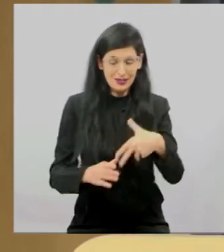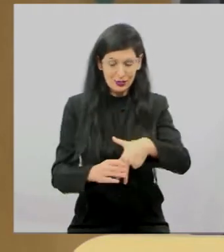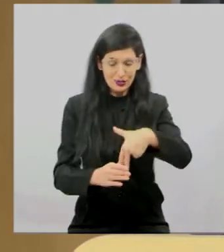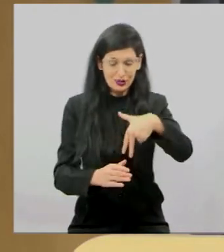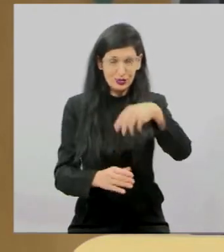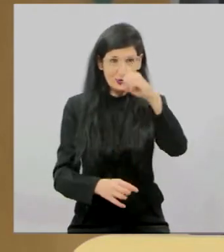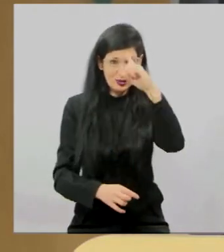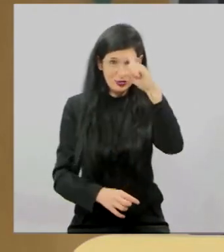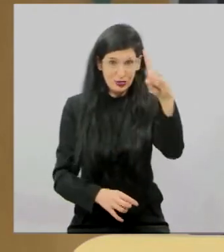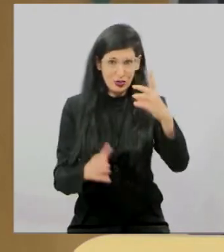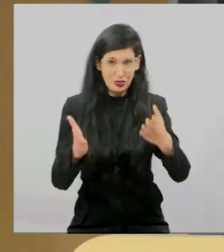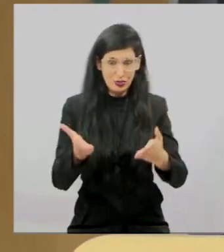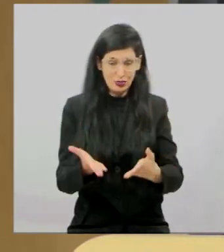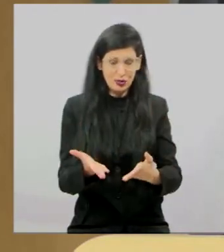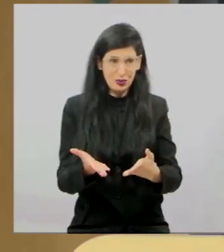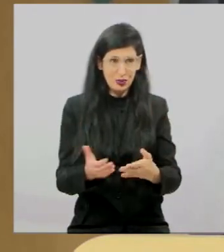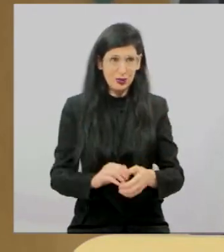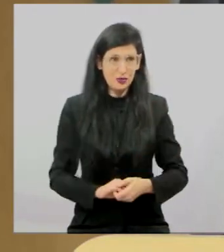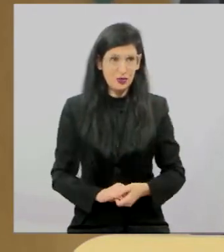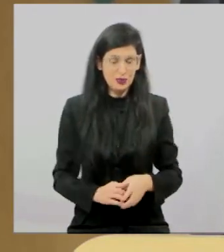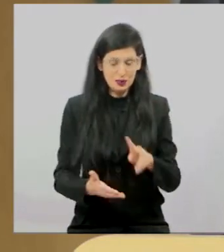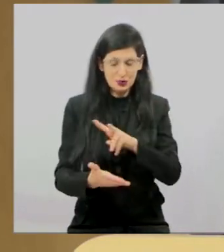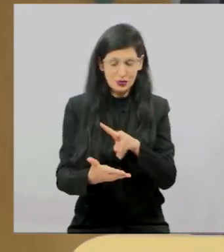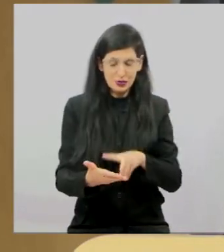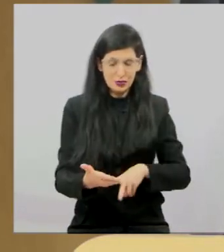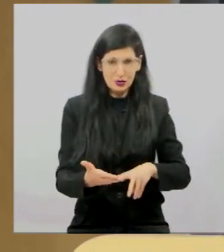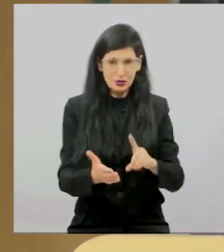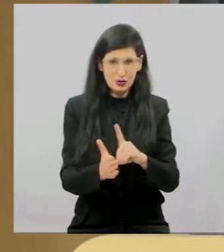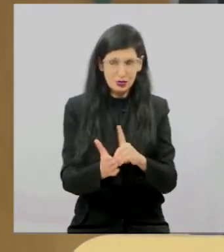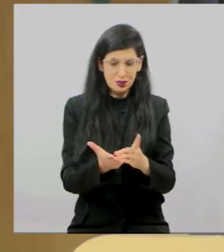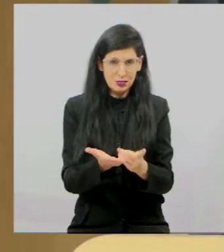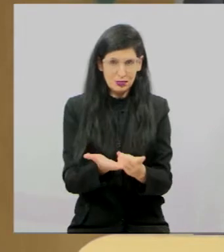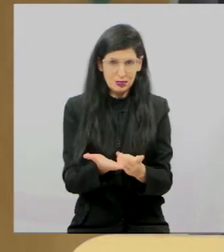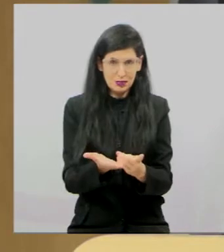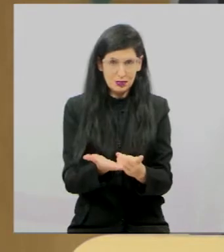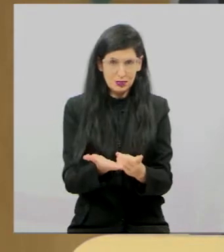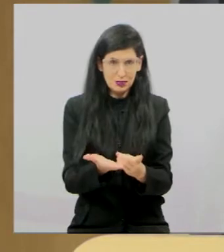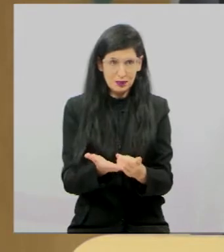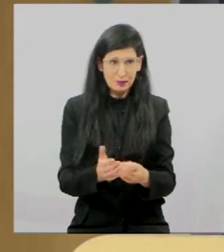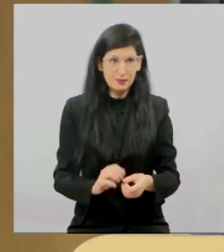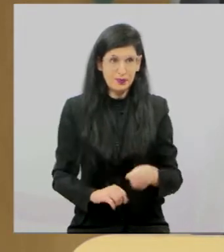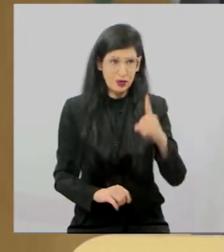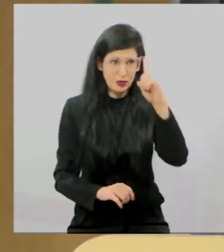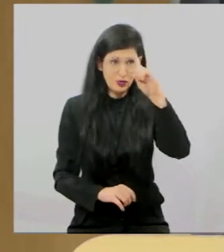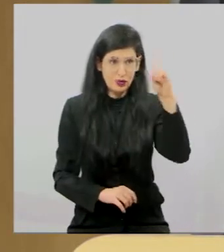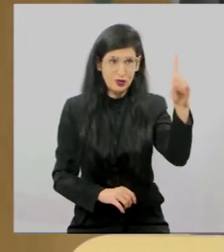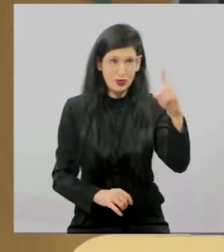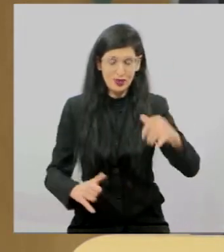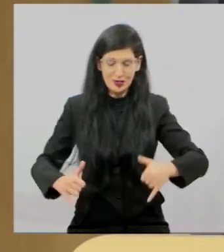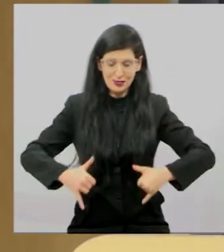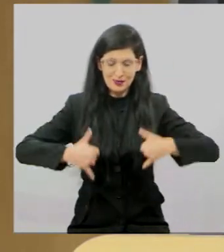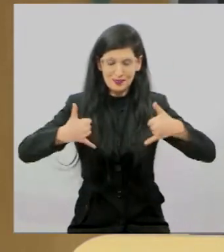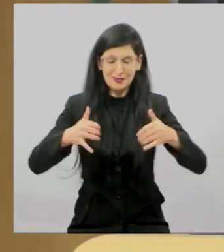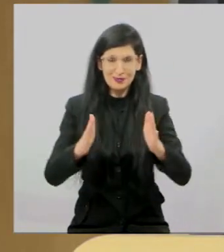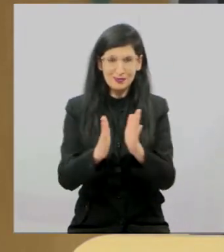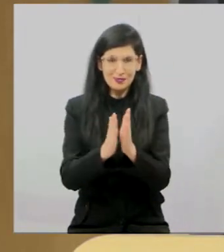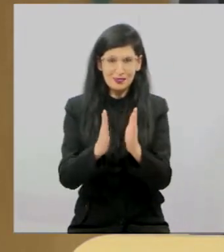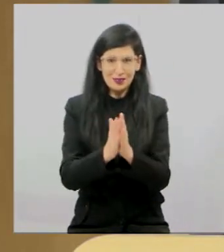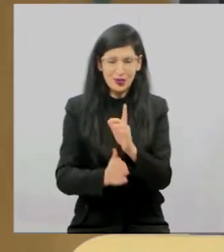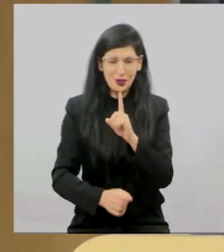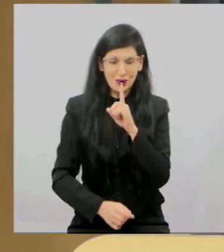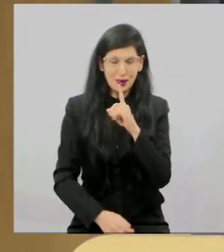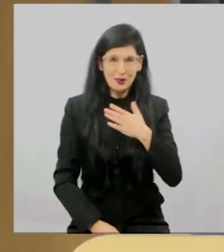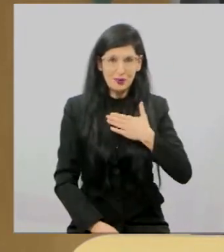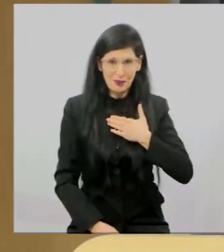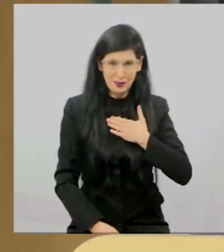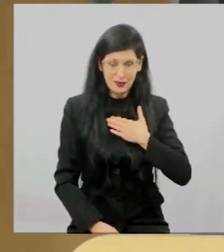na data de hoje para fazer a leitura de um trecho da Bíblia, nessa data que é a data do meu aniversário e